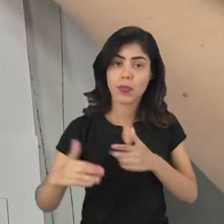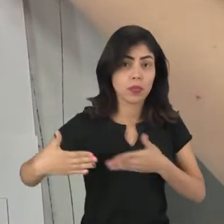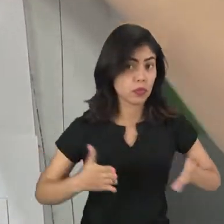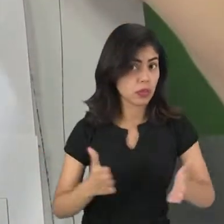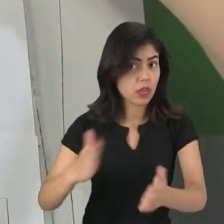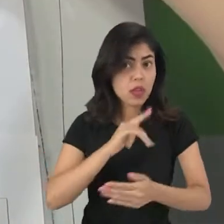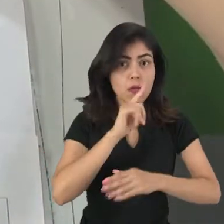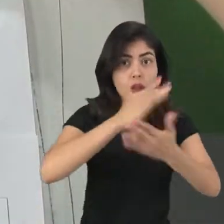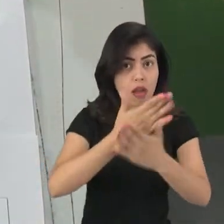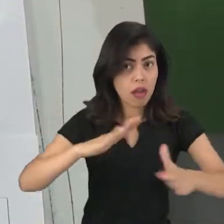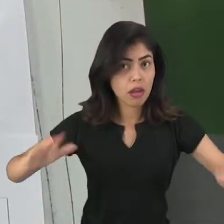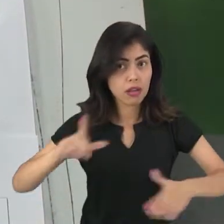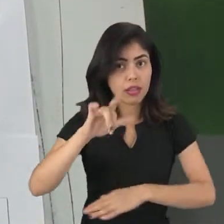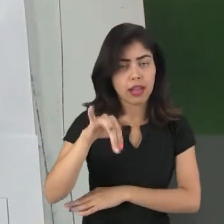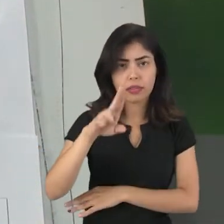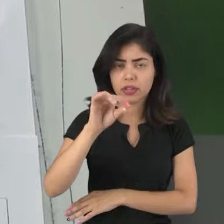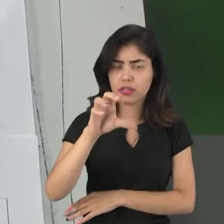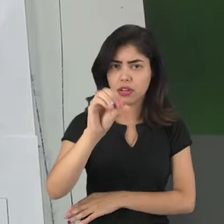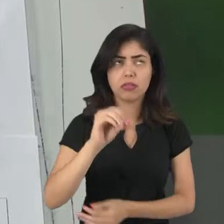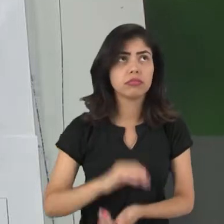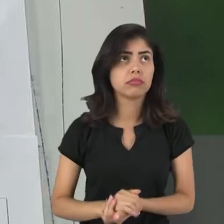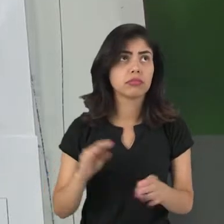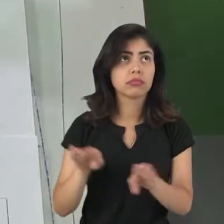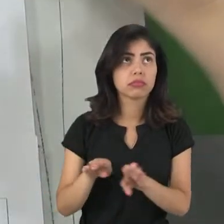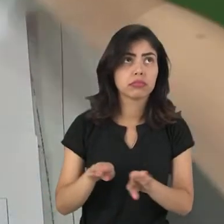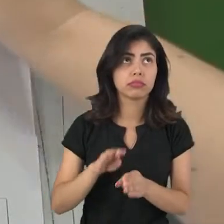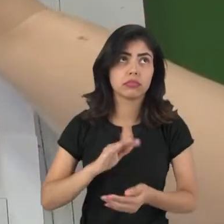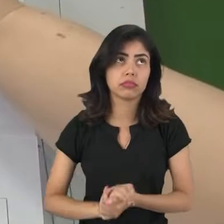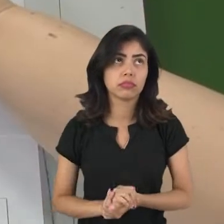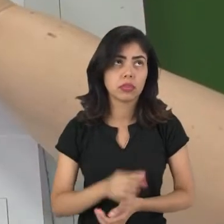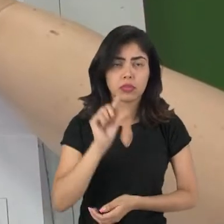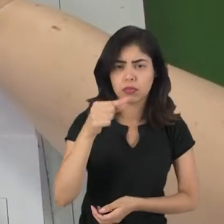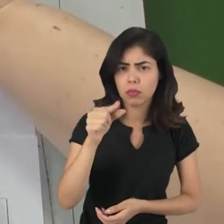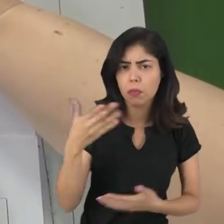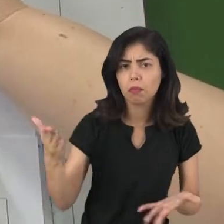rios, mares e lagos. Em poucos anos, um rio